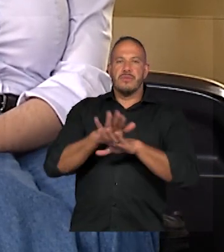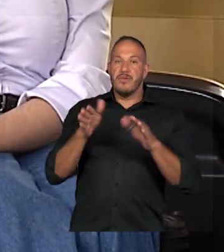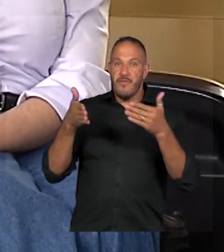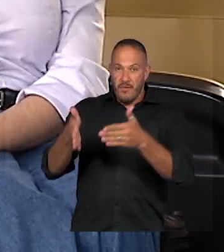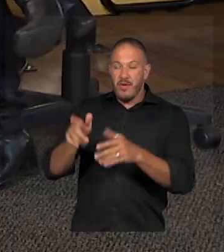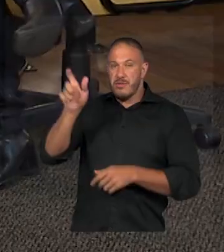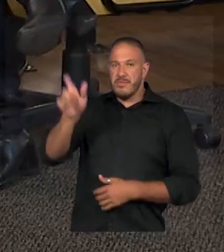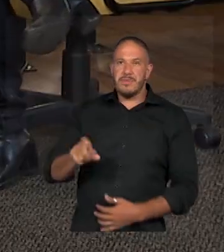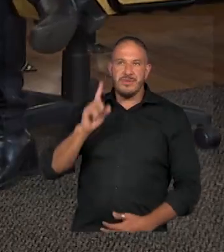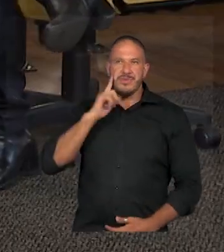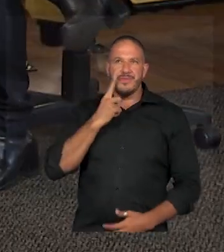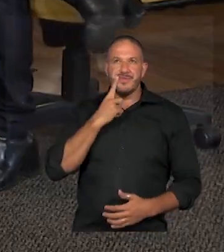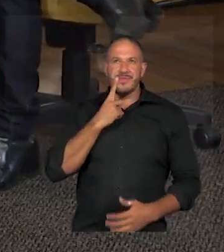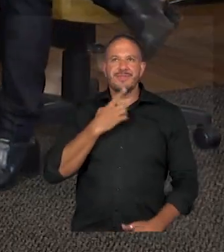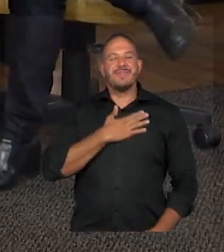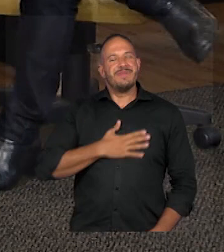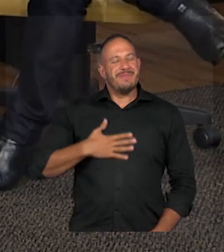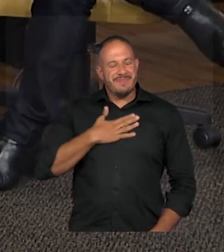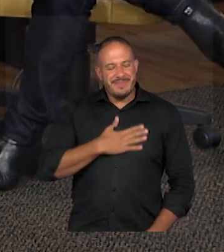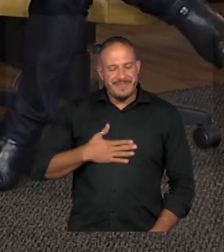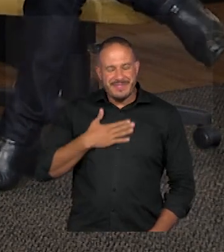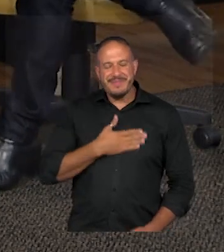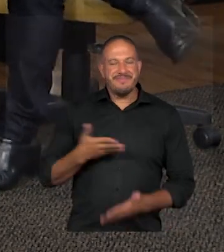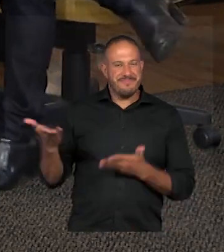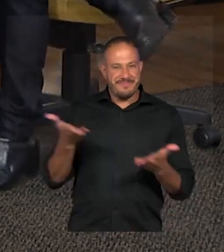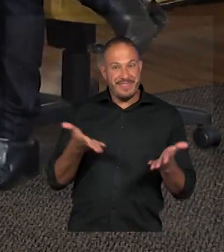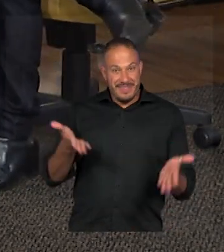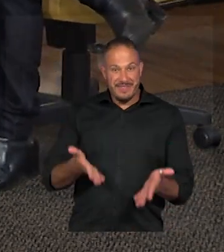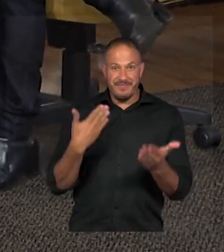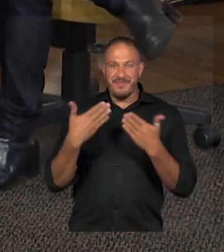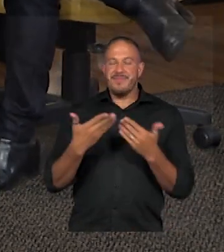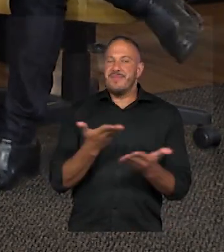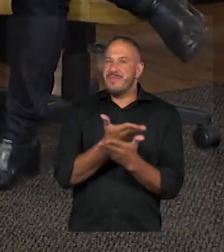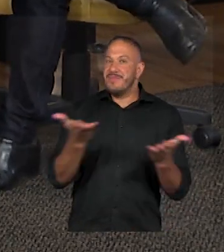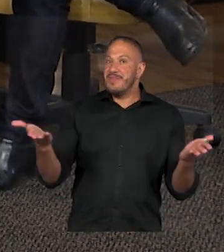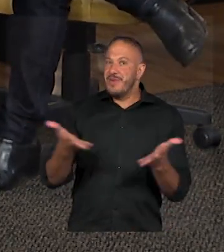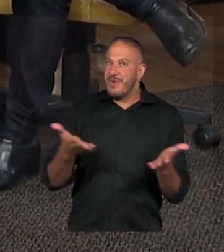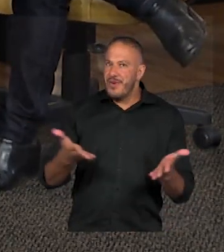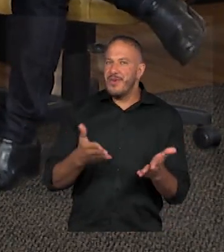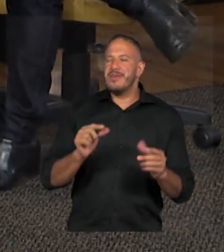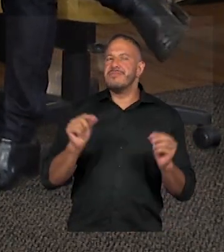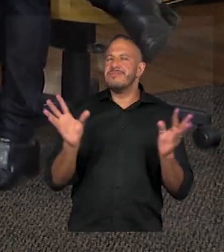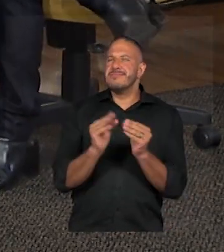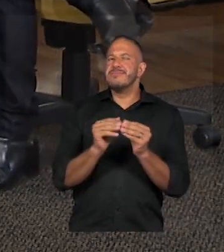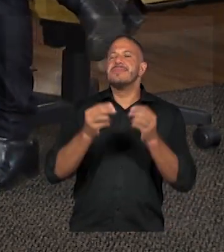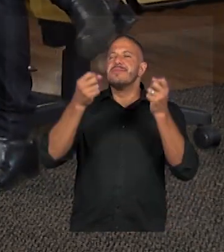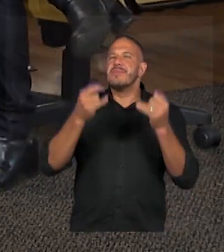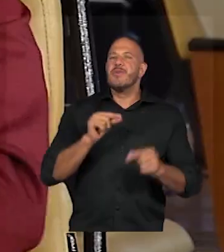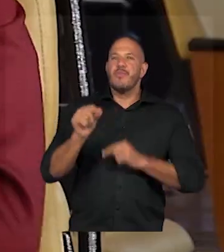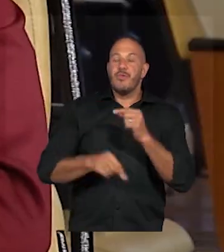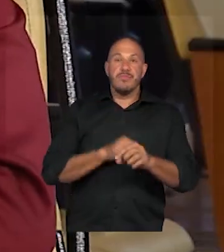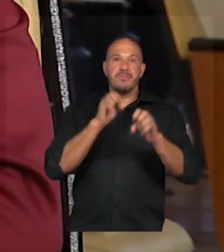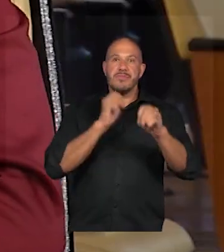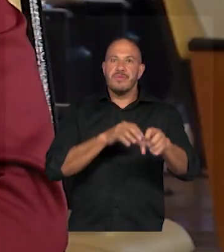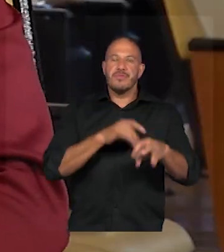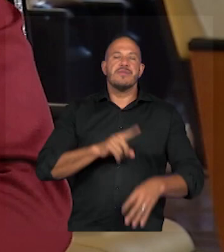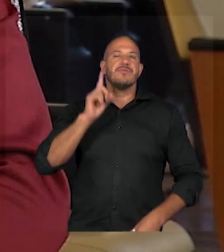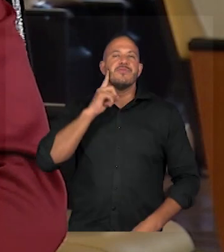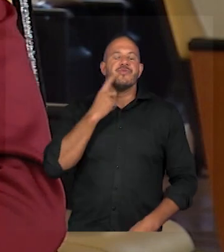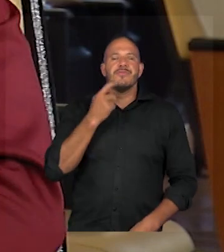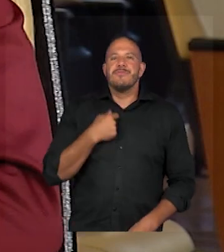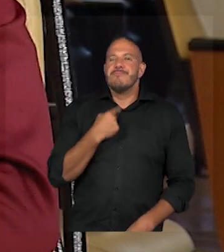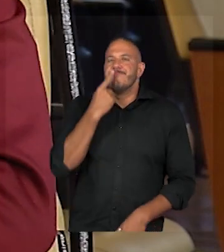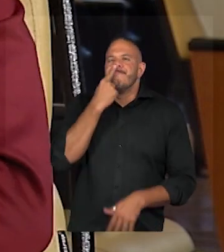surdos. É um prazer te receber. Prazer é todo meu de estar aqui com vocês hoje para falar um pouquinho sobre educação de surdos, que é a minha